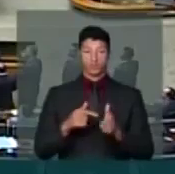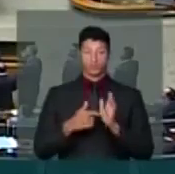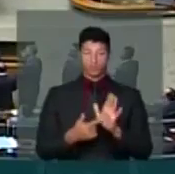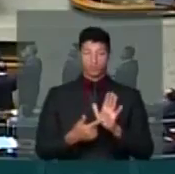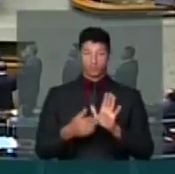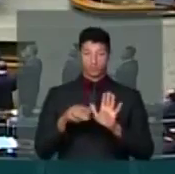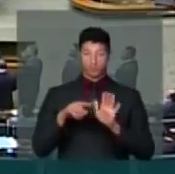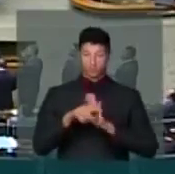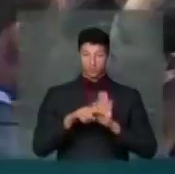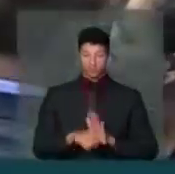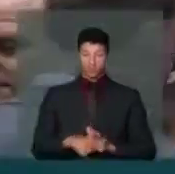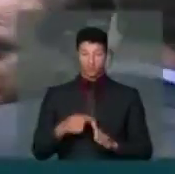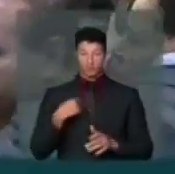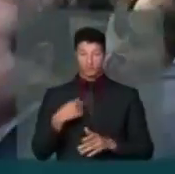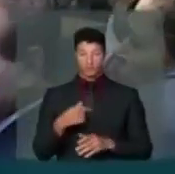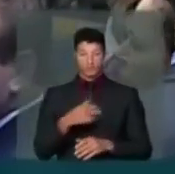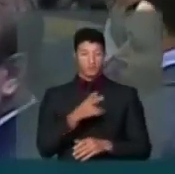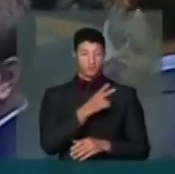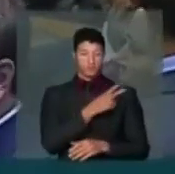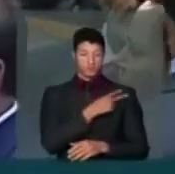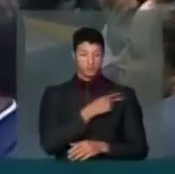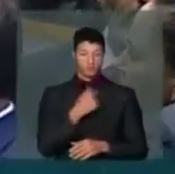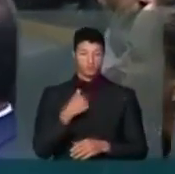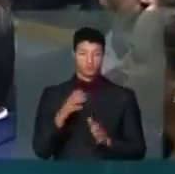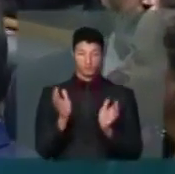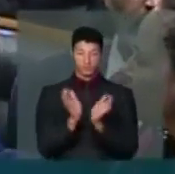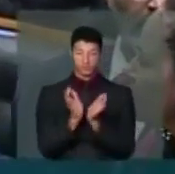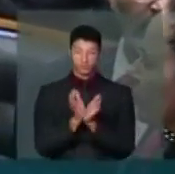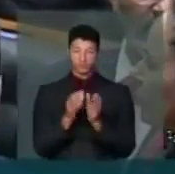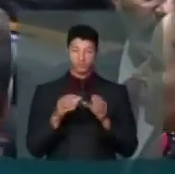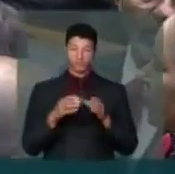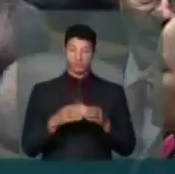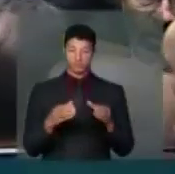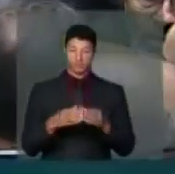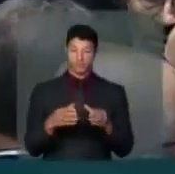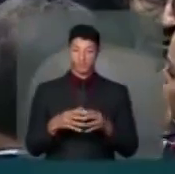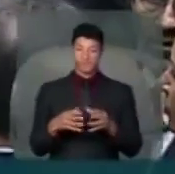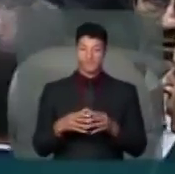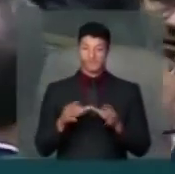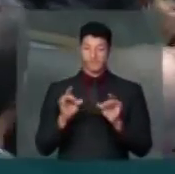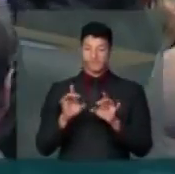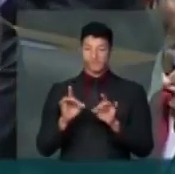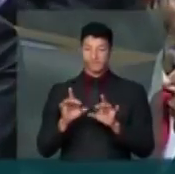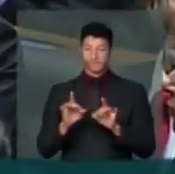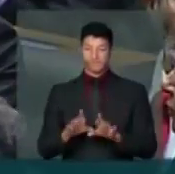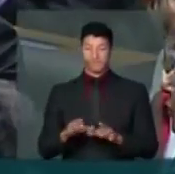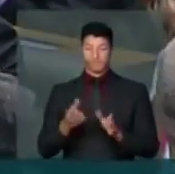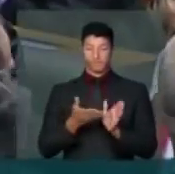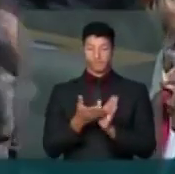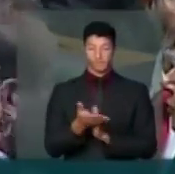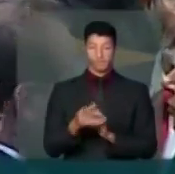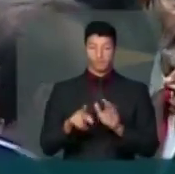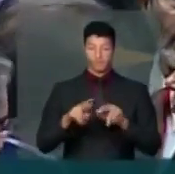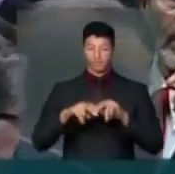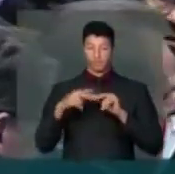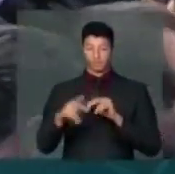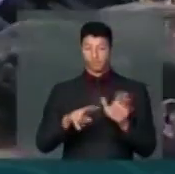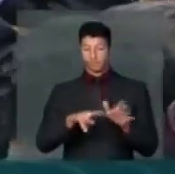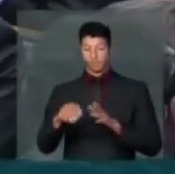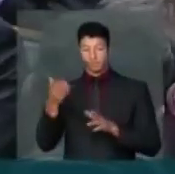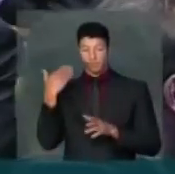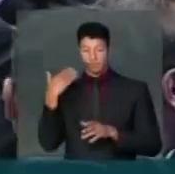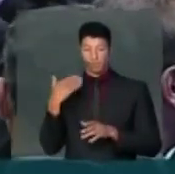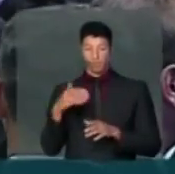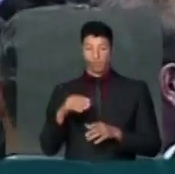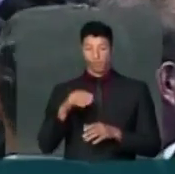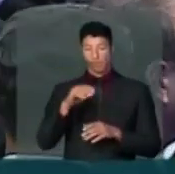inquirido, eu chefiei uma comitiva, uma comissão especial designada por Vossa Excelência, semana passada,